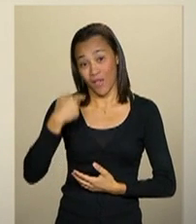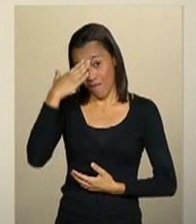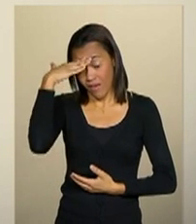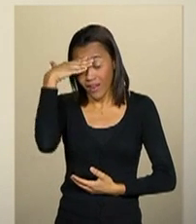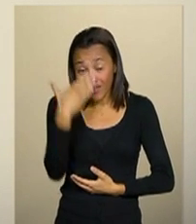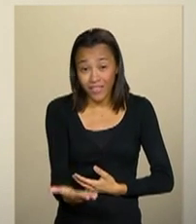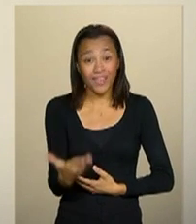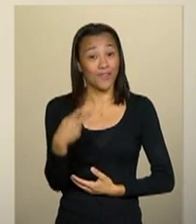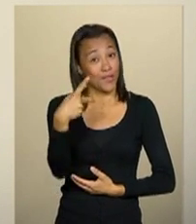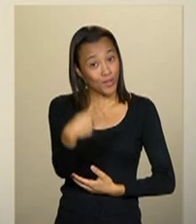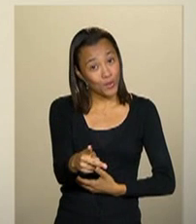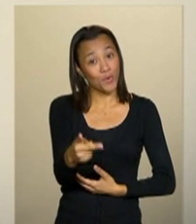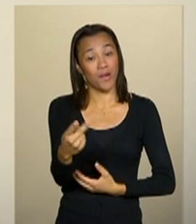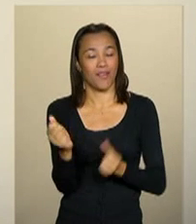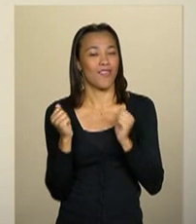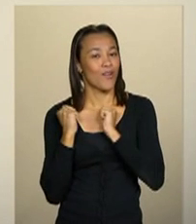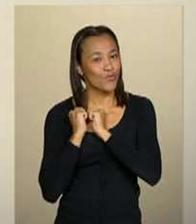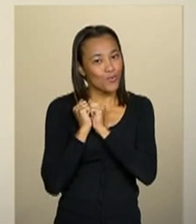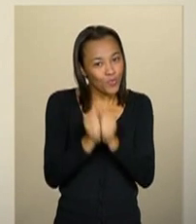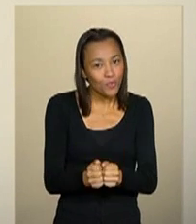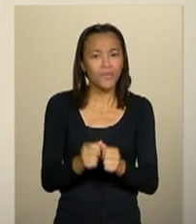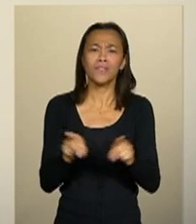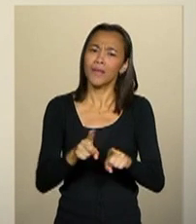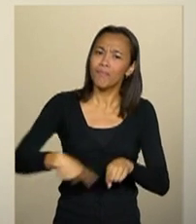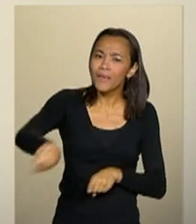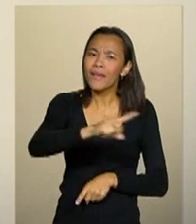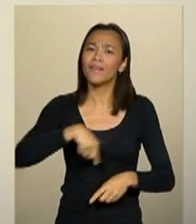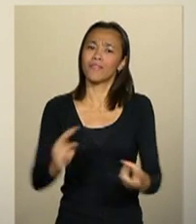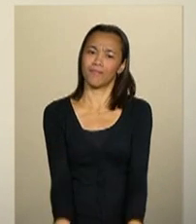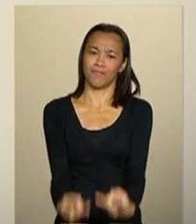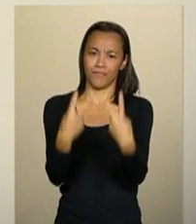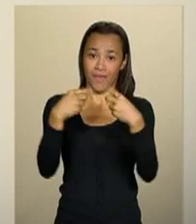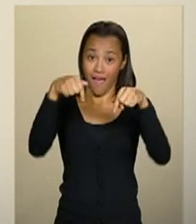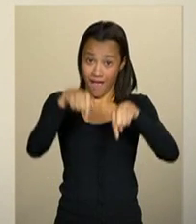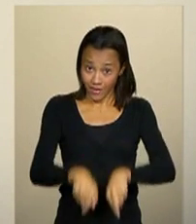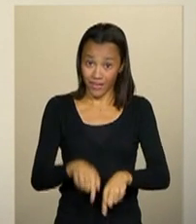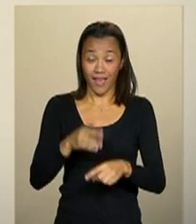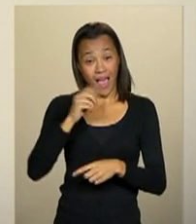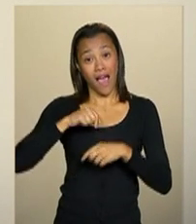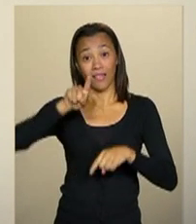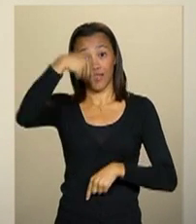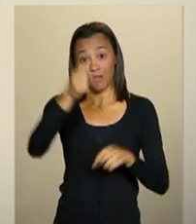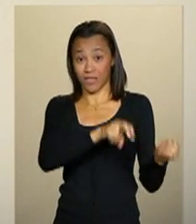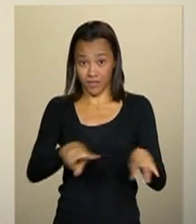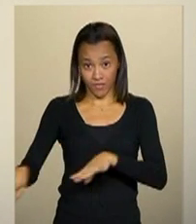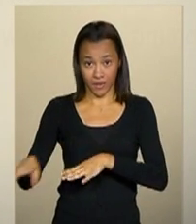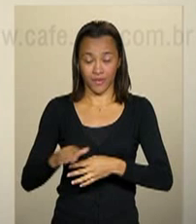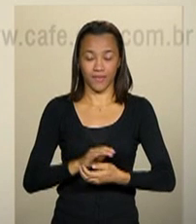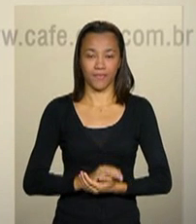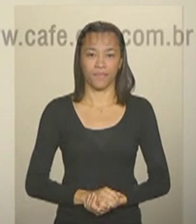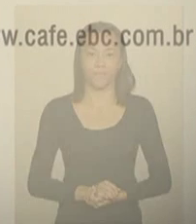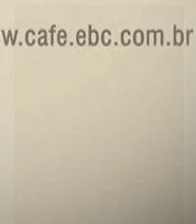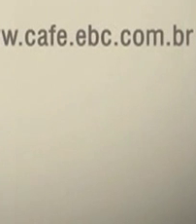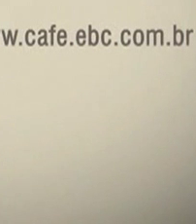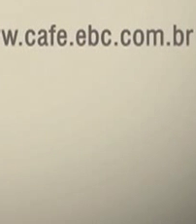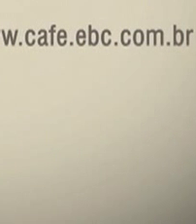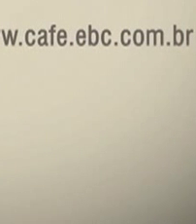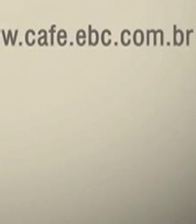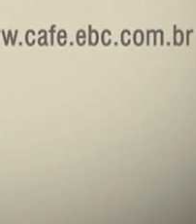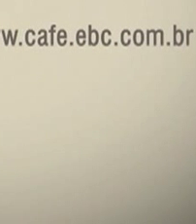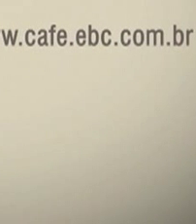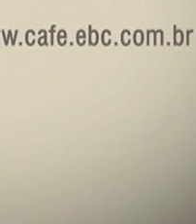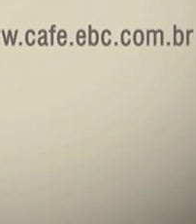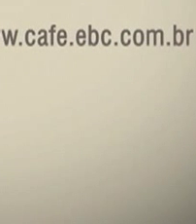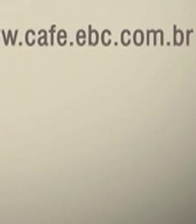agradeço muito a sua companhia e a dos nossos ouvintes aqui no café até a semana que vem Lucia você que nos ouve pode